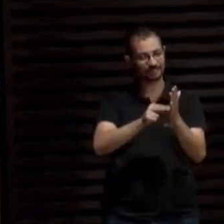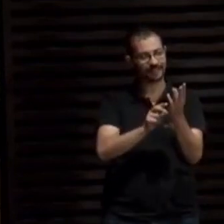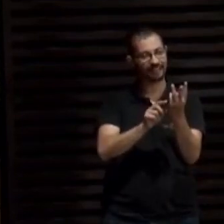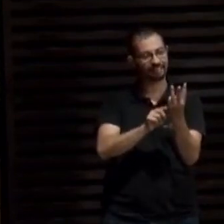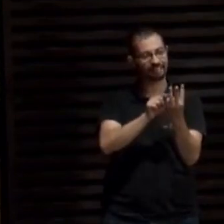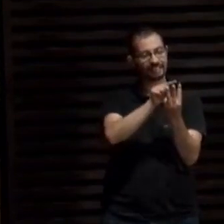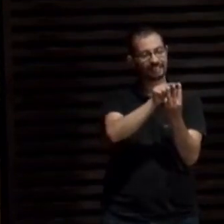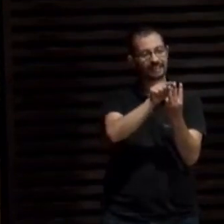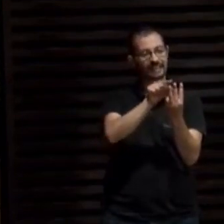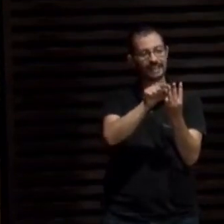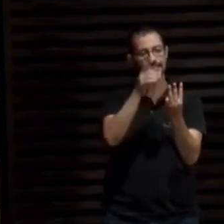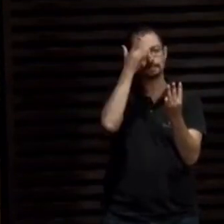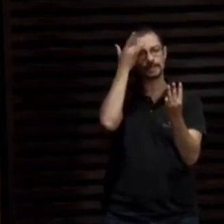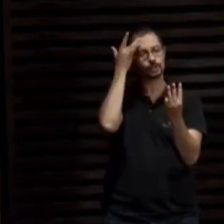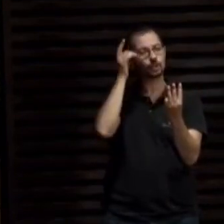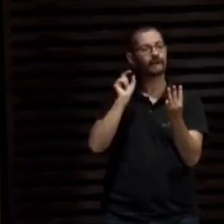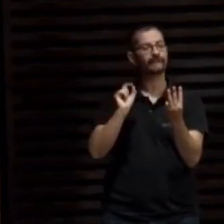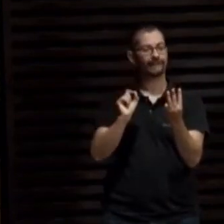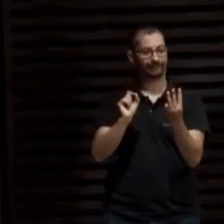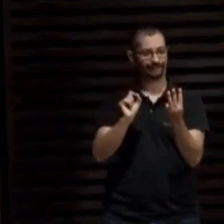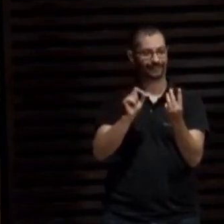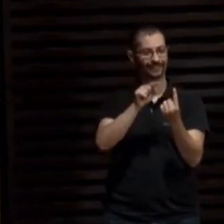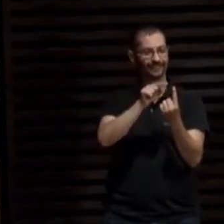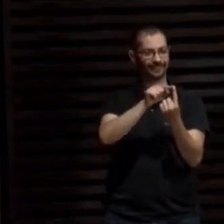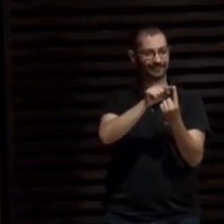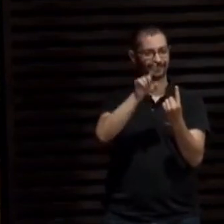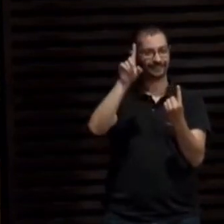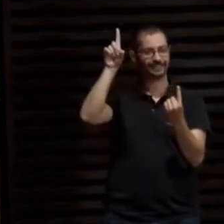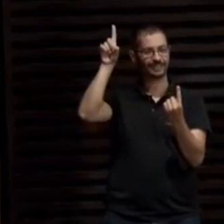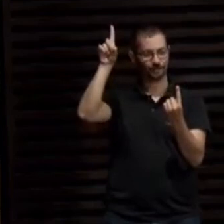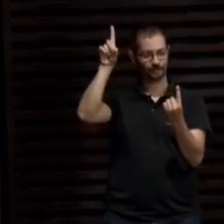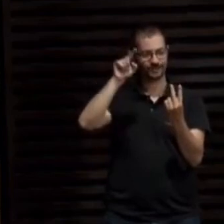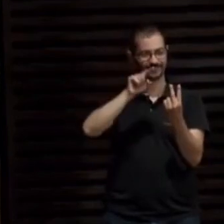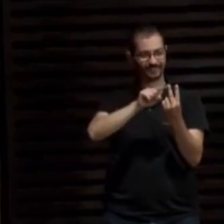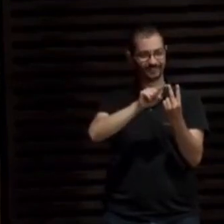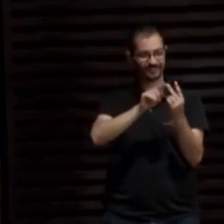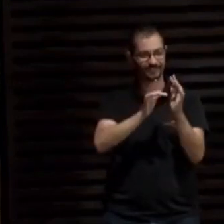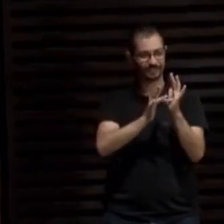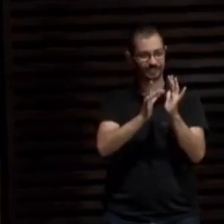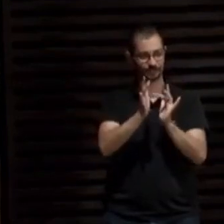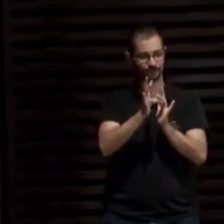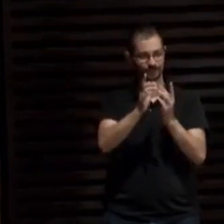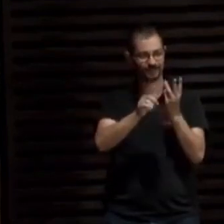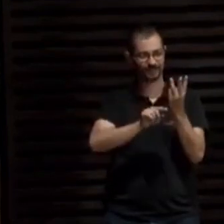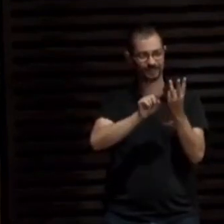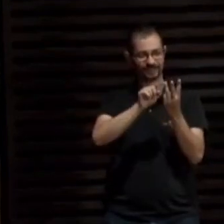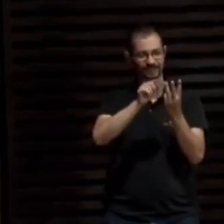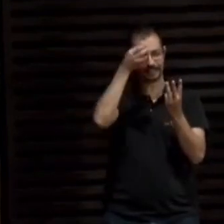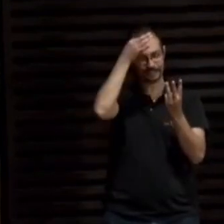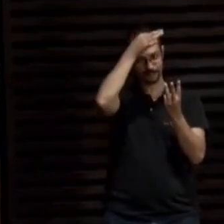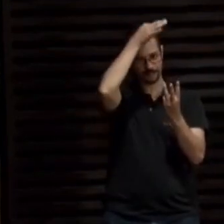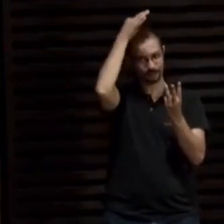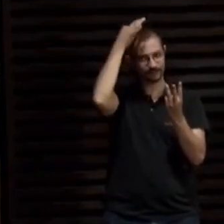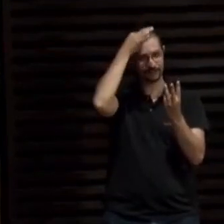Portanto, se são 3 pessoas, eles têm entendimento, eles